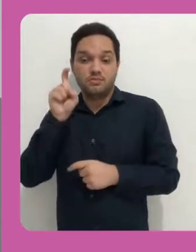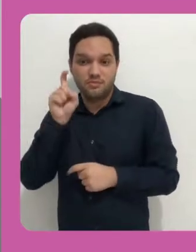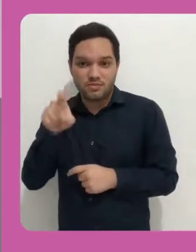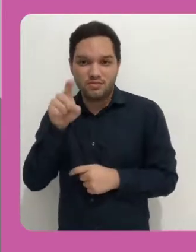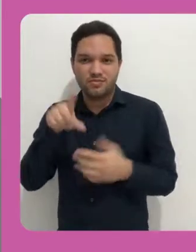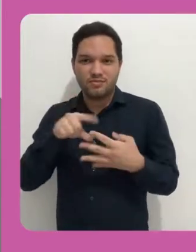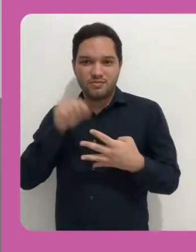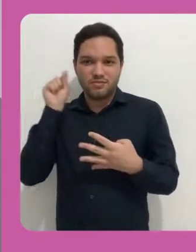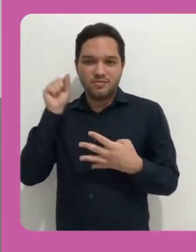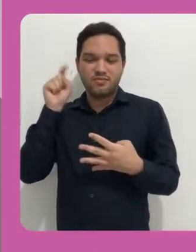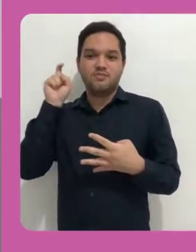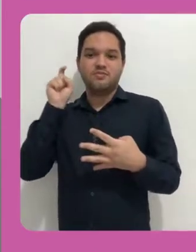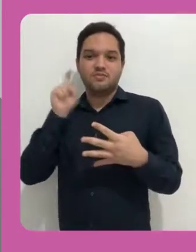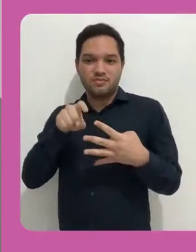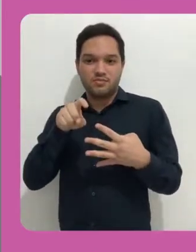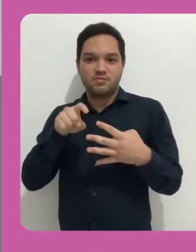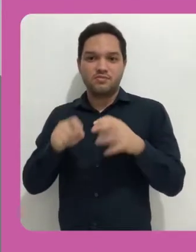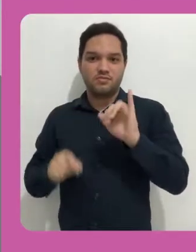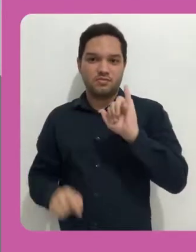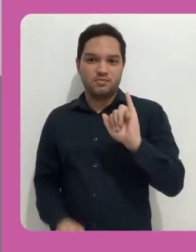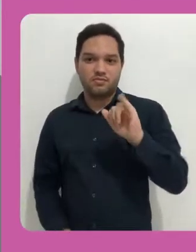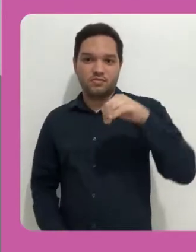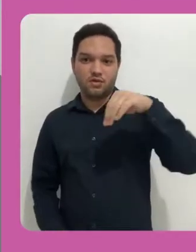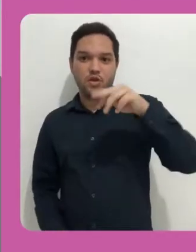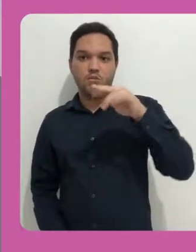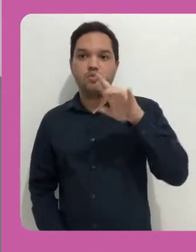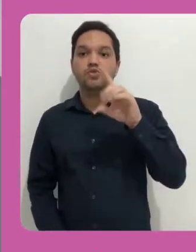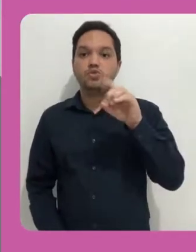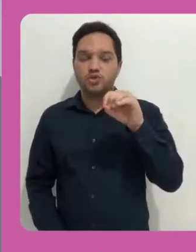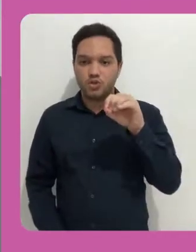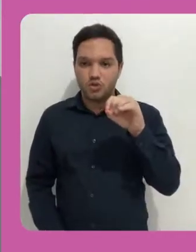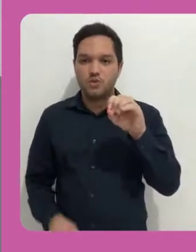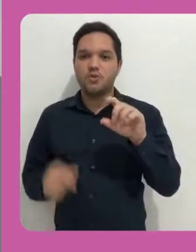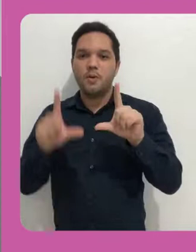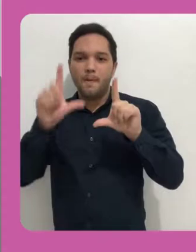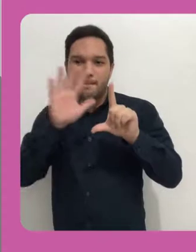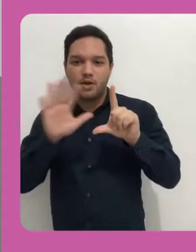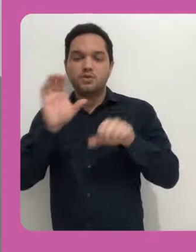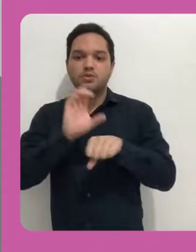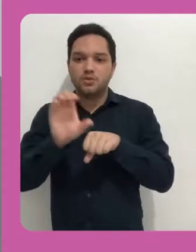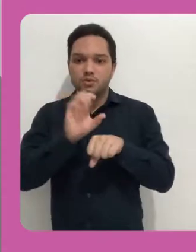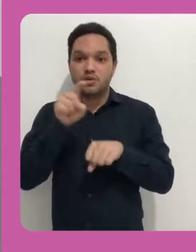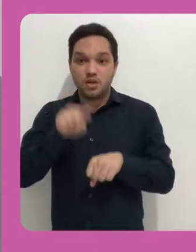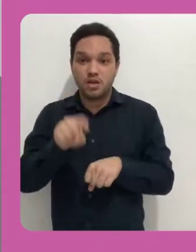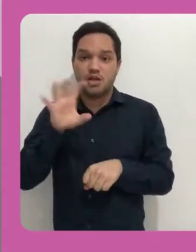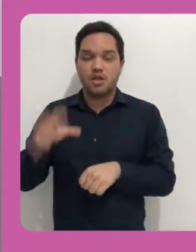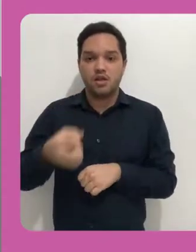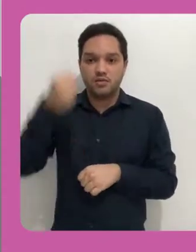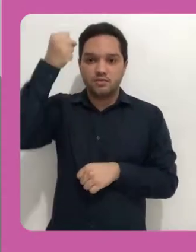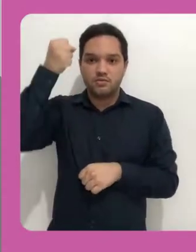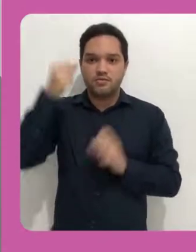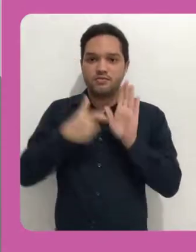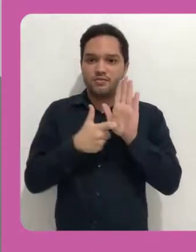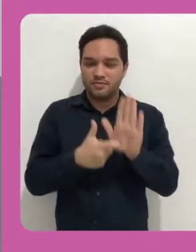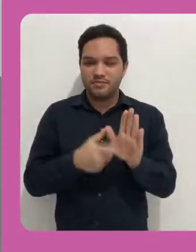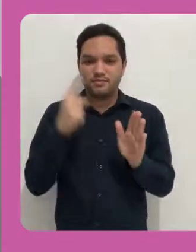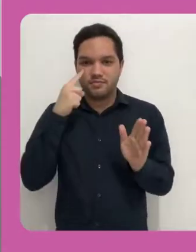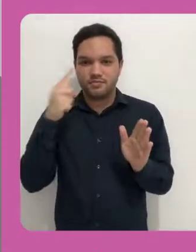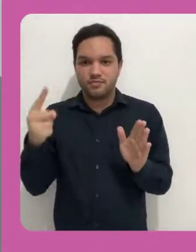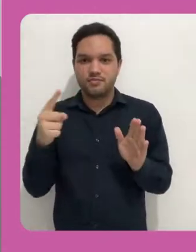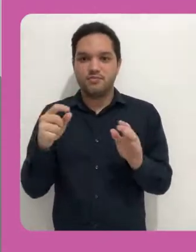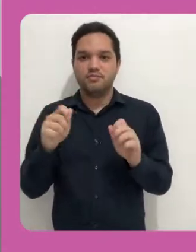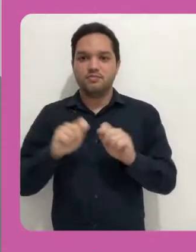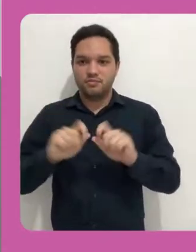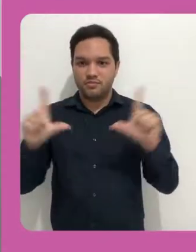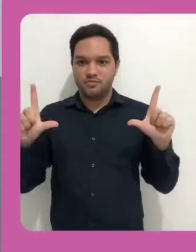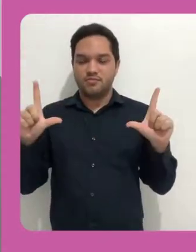curso. Clicando em salvar e mostrar, vejam, ela aparece expandida também e o conteúdo dela dentro